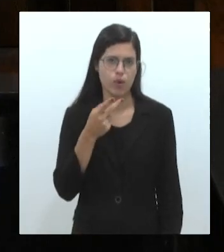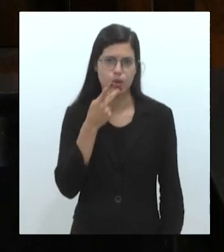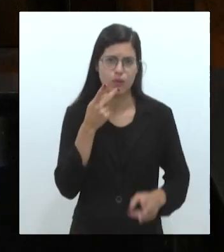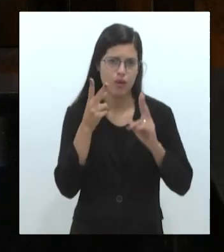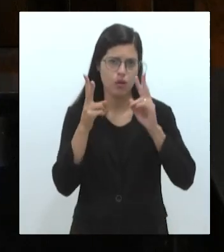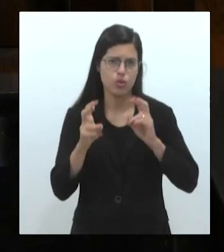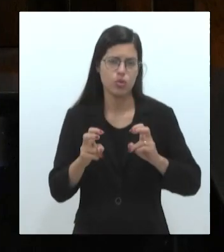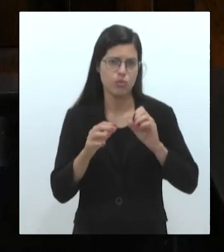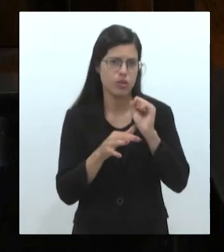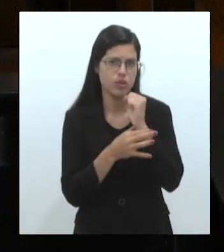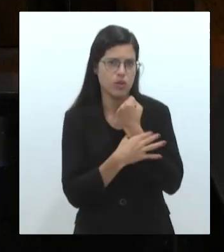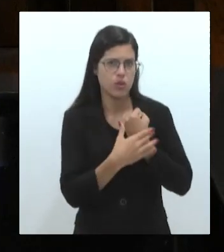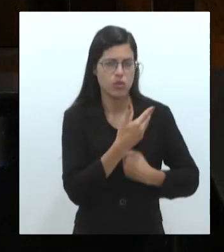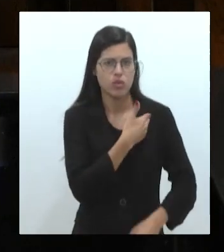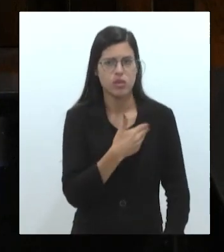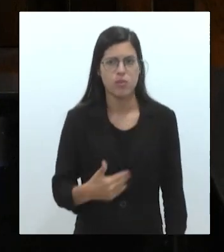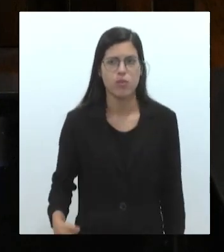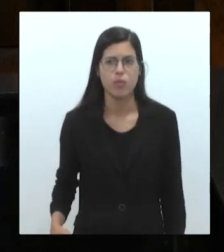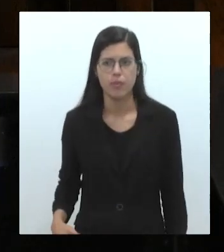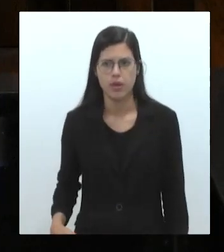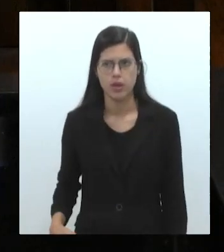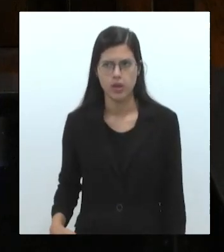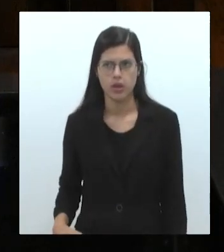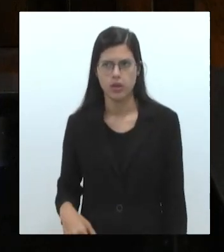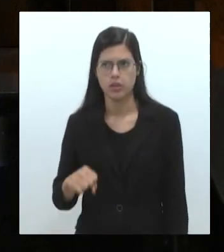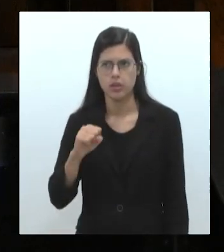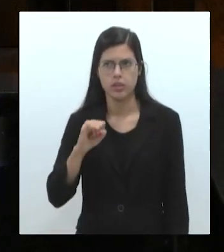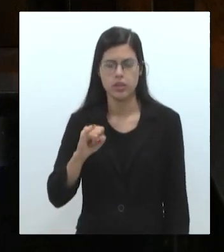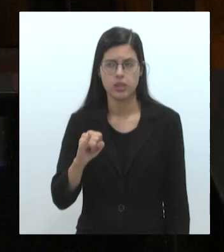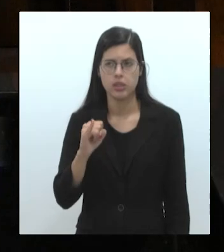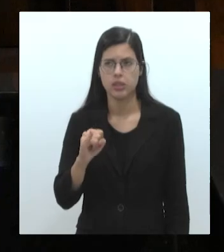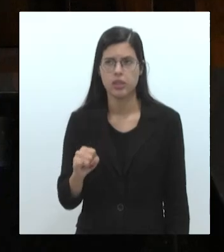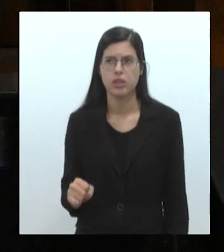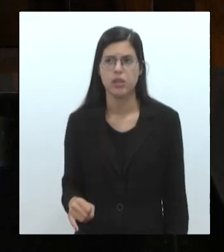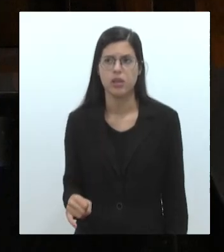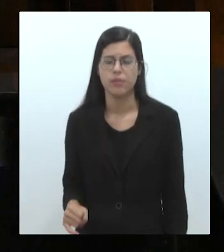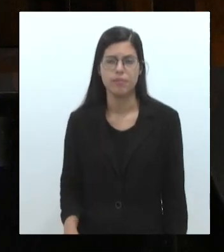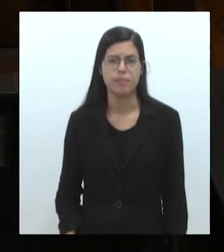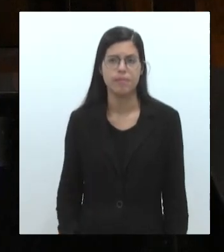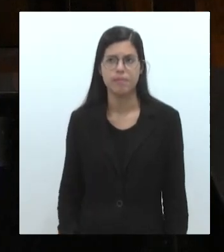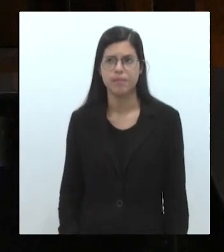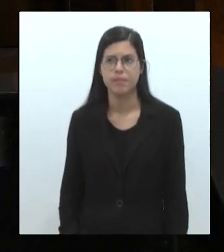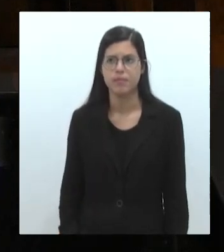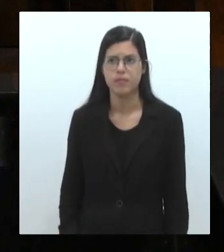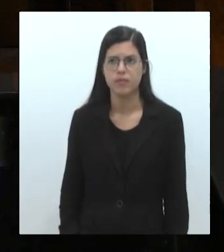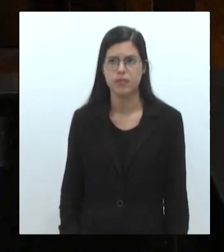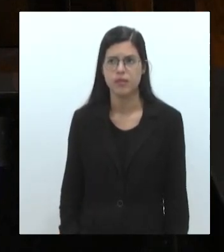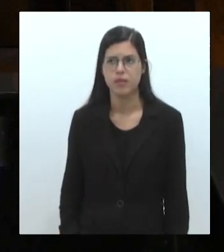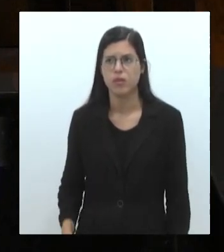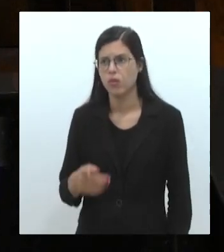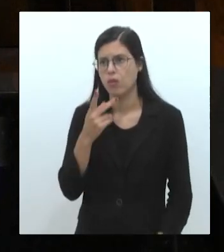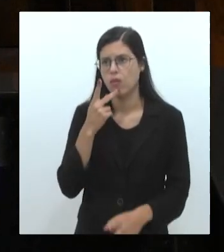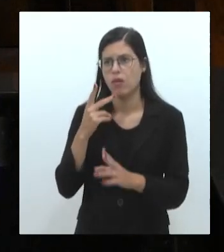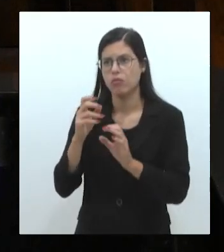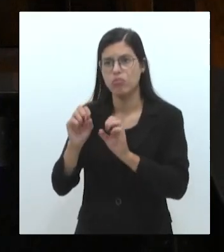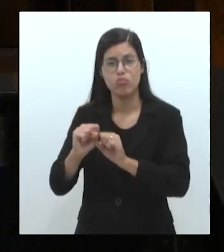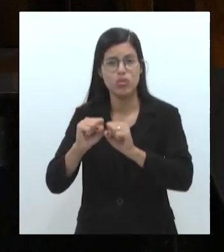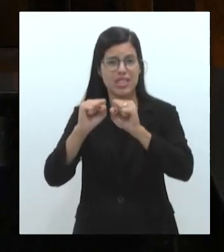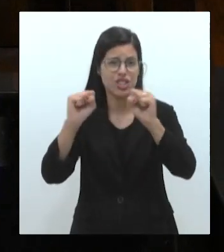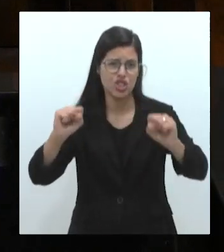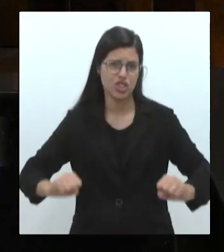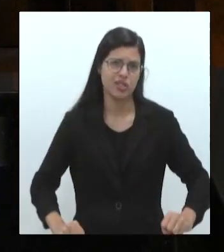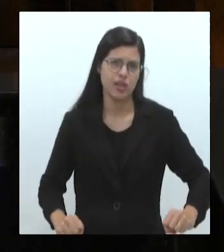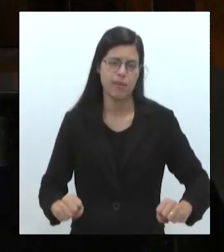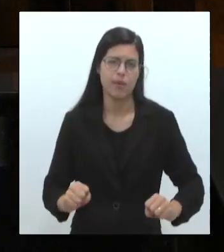pública sem mexer dentro do sistema de segurança pública do Estado do Rio de